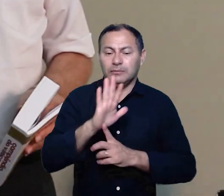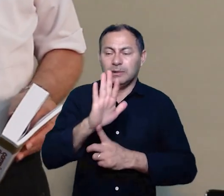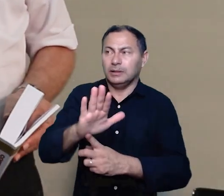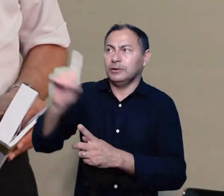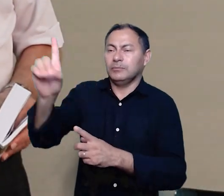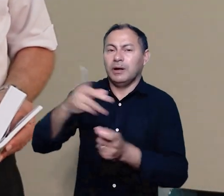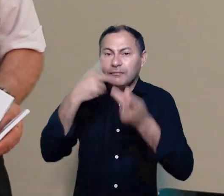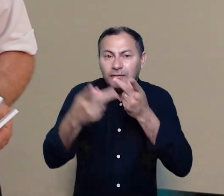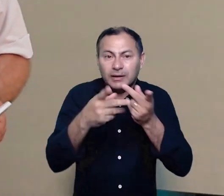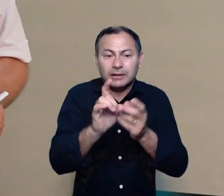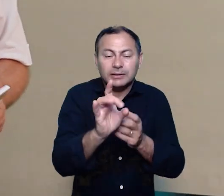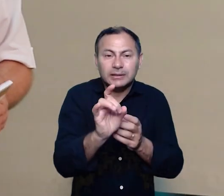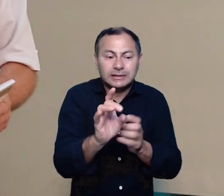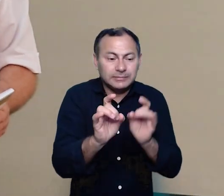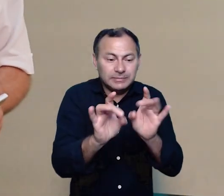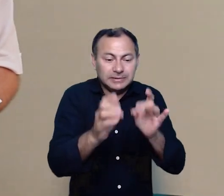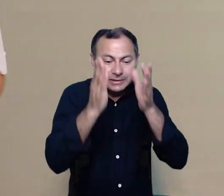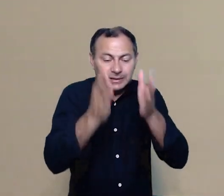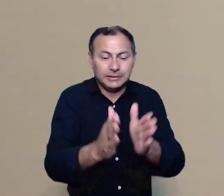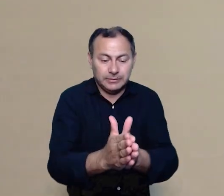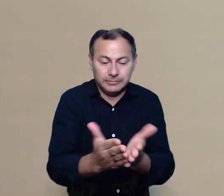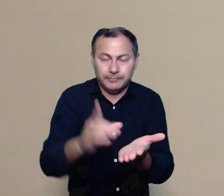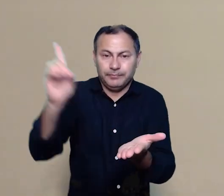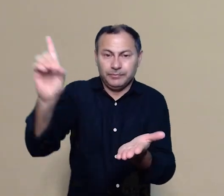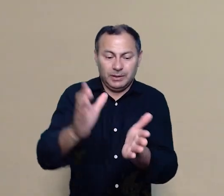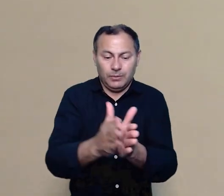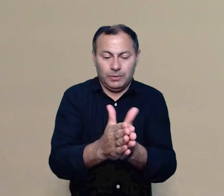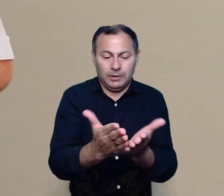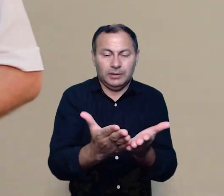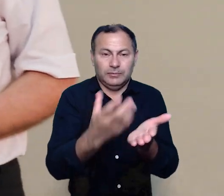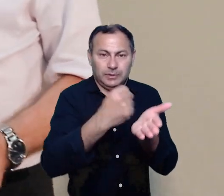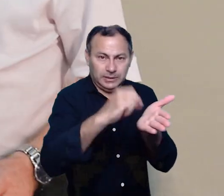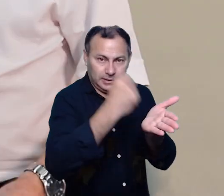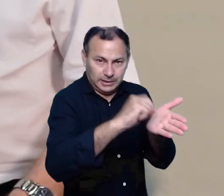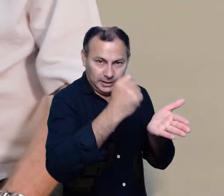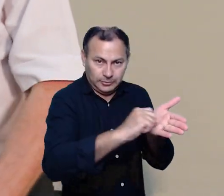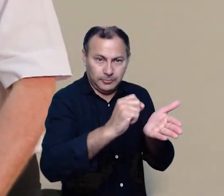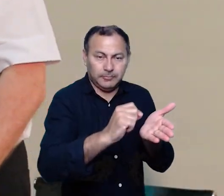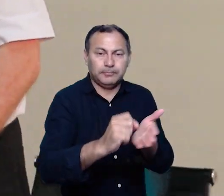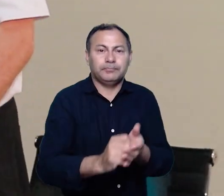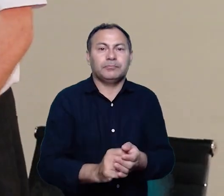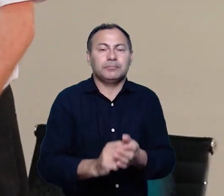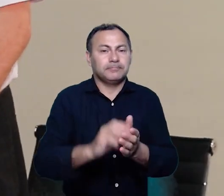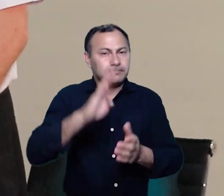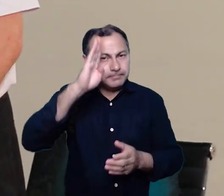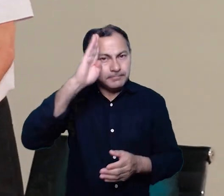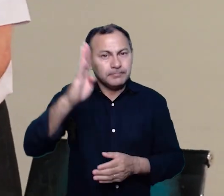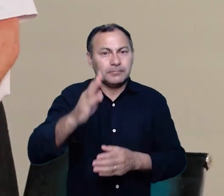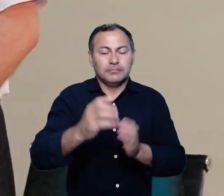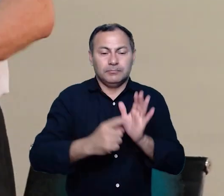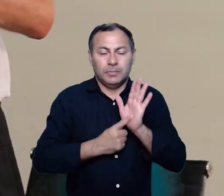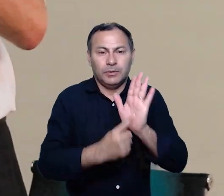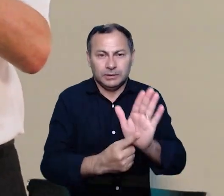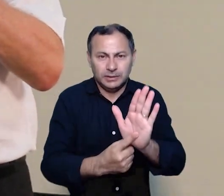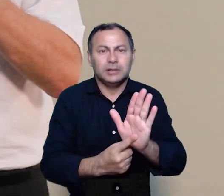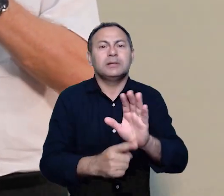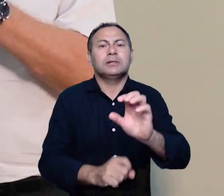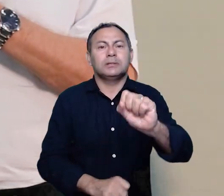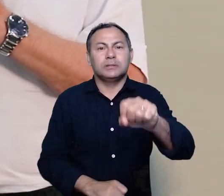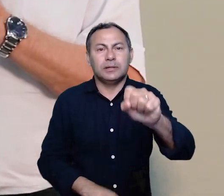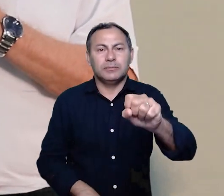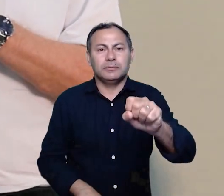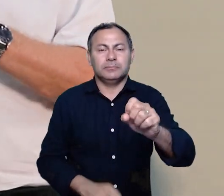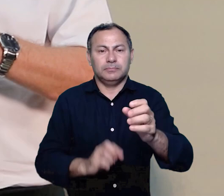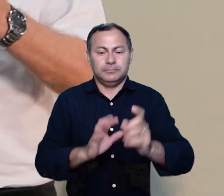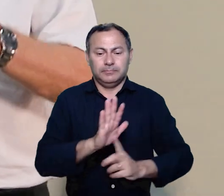falar unicamente de Bíblia, como livro escrito. É a principal expressão,